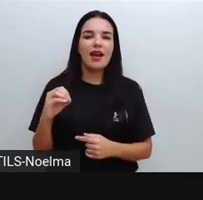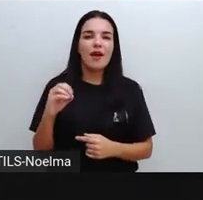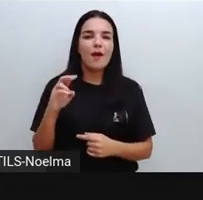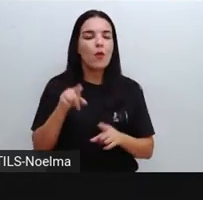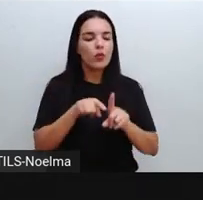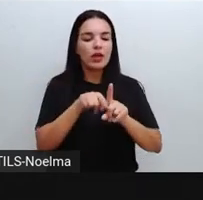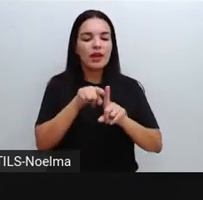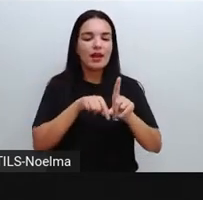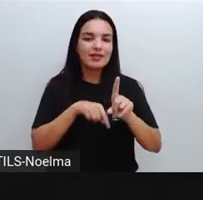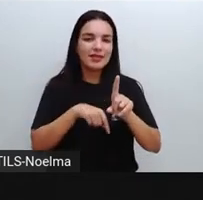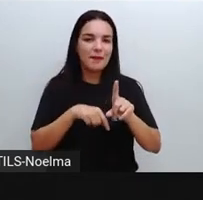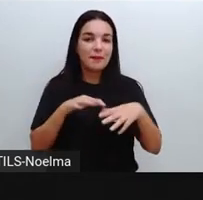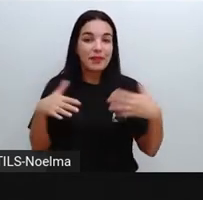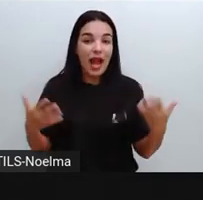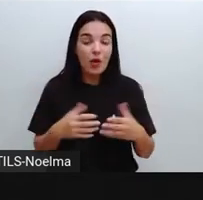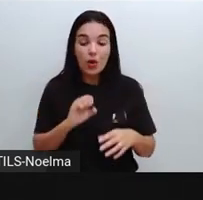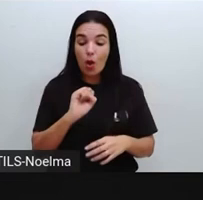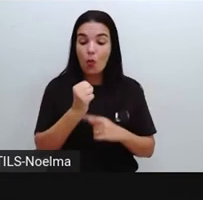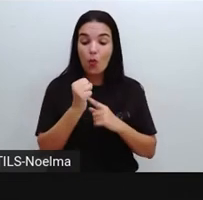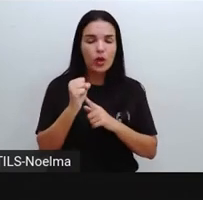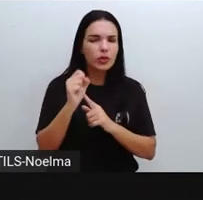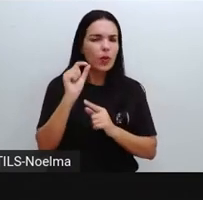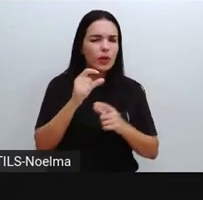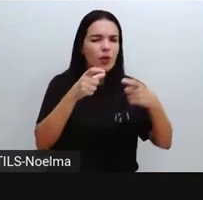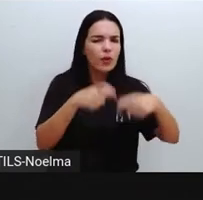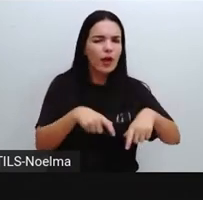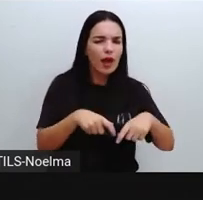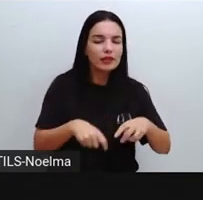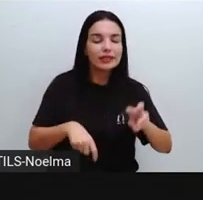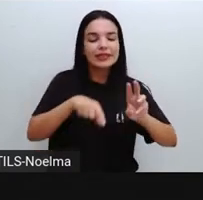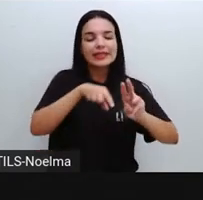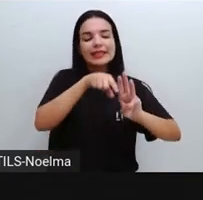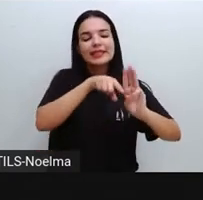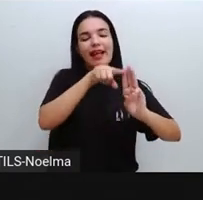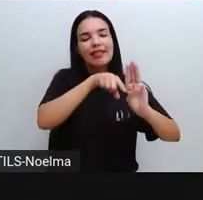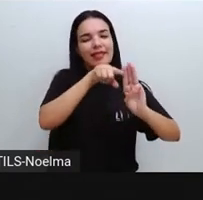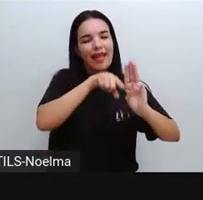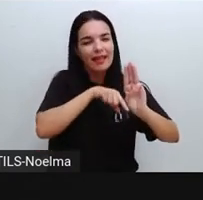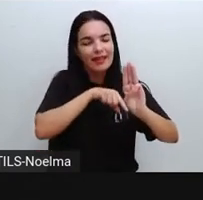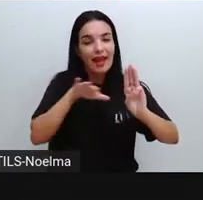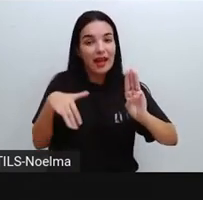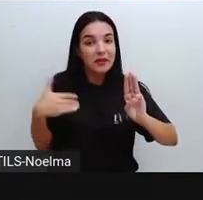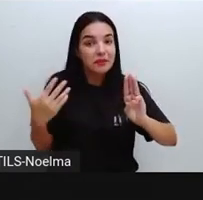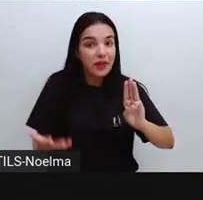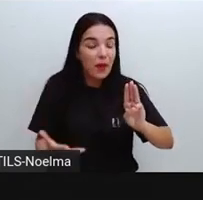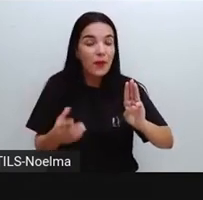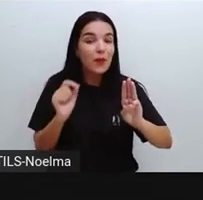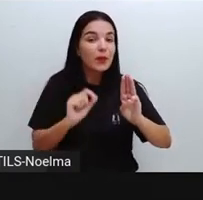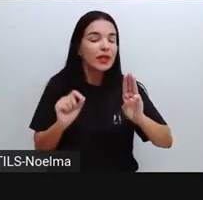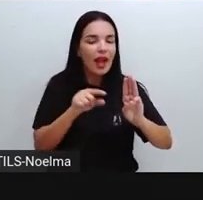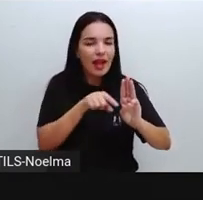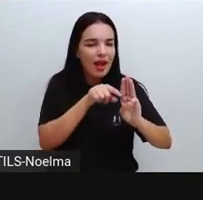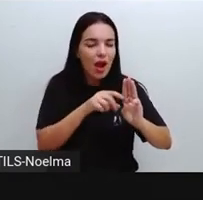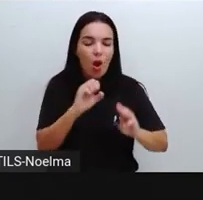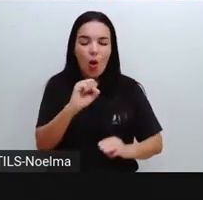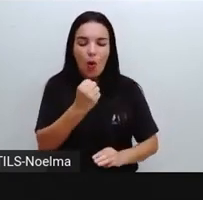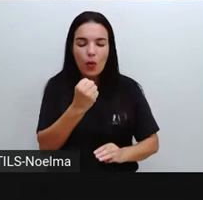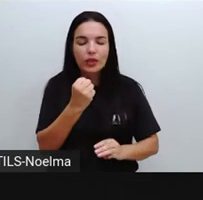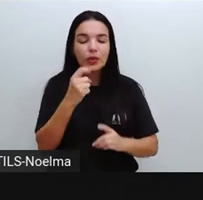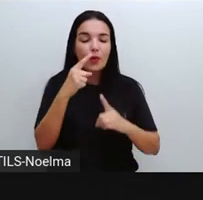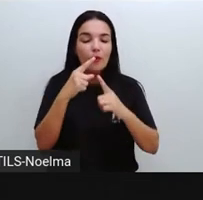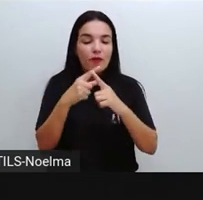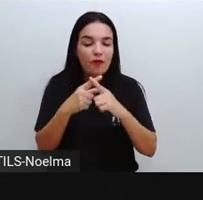70 unidades já que o oito ocupa a casa das centenas não é simplesmente número 8 são